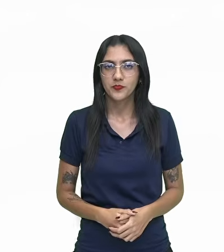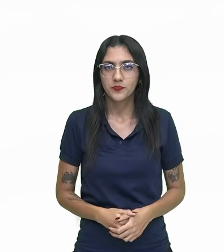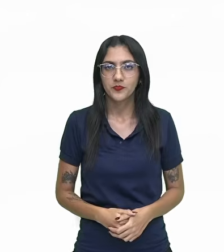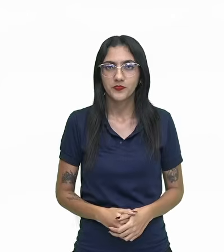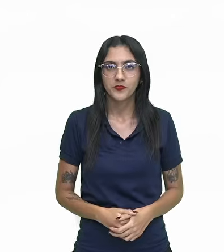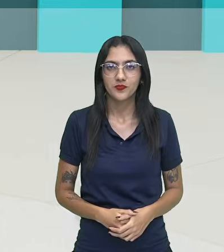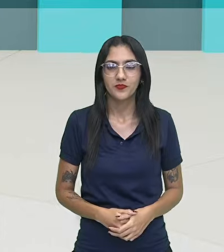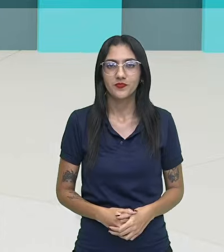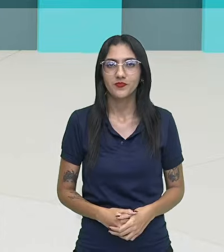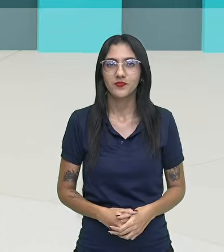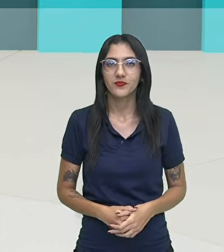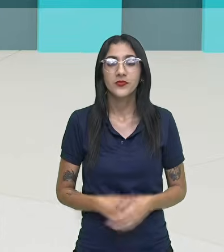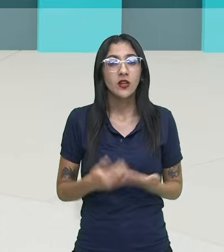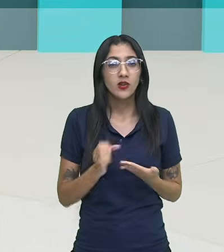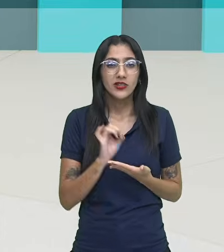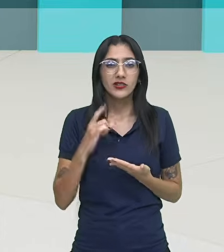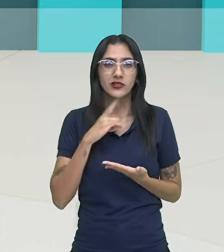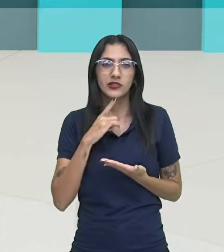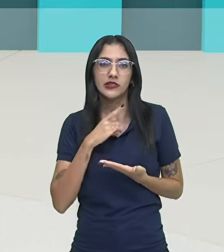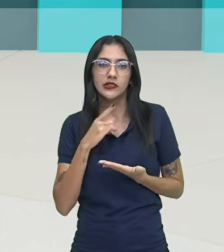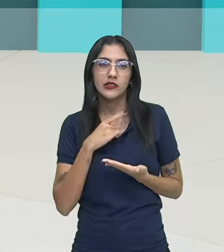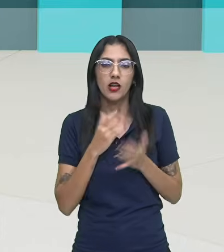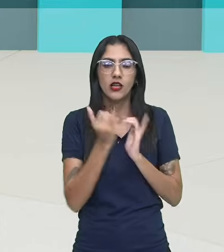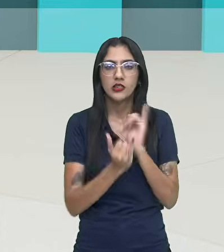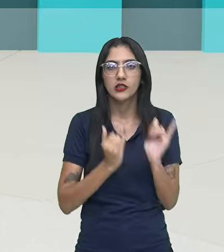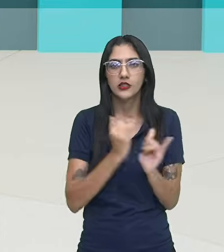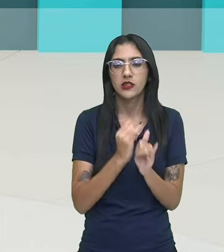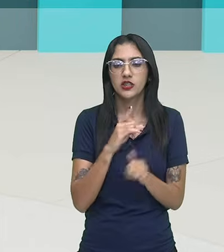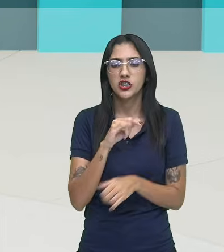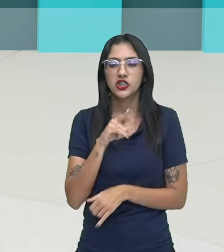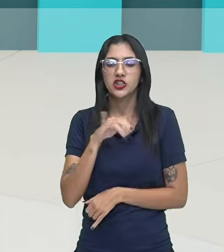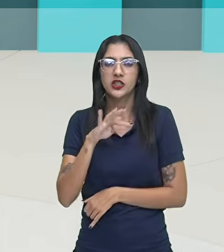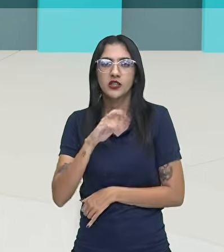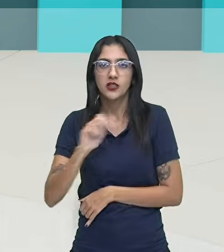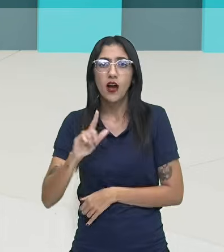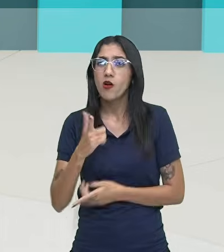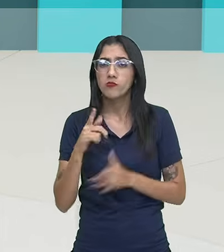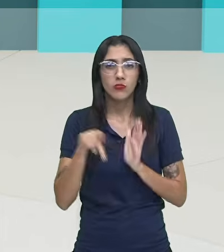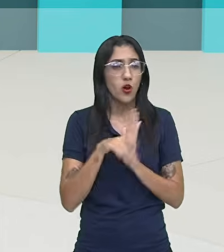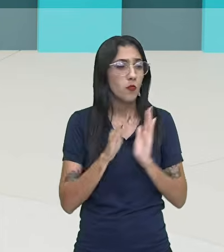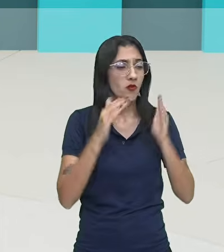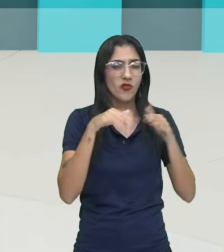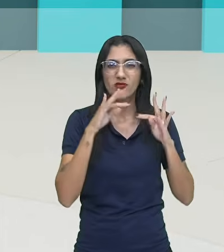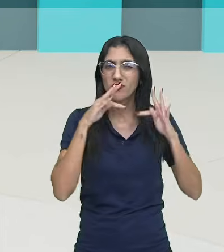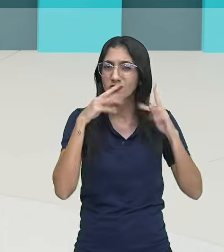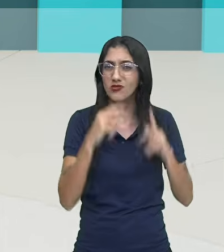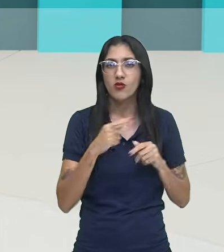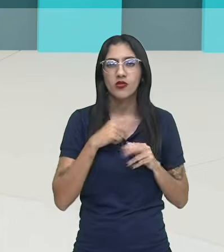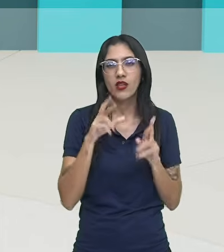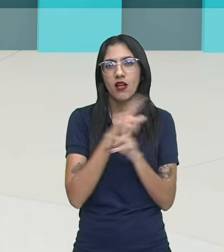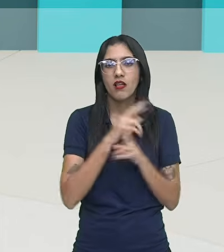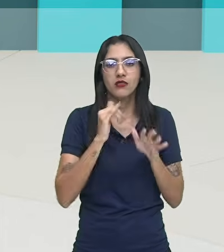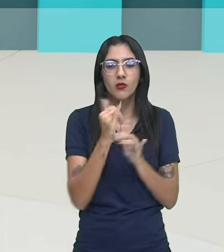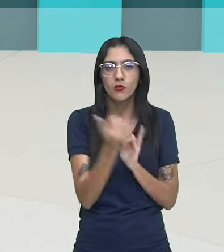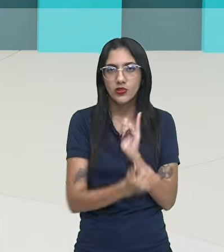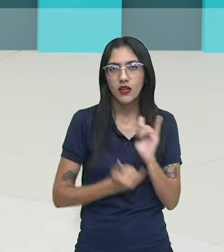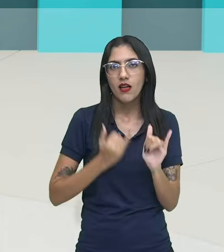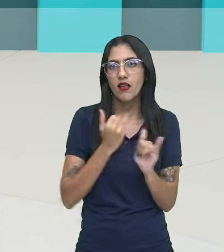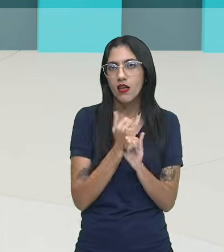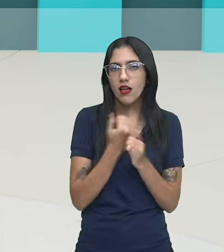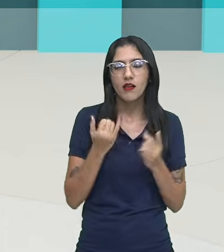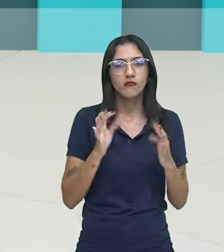está falando de digital, quer dizer que é internet, tudo que se relaciona à internet,